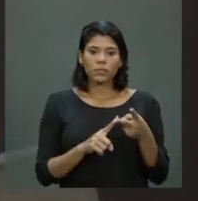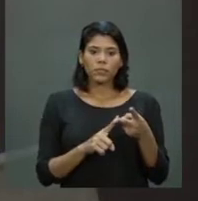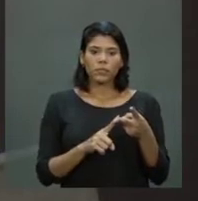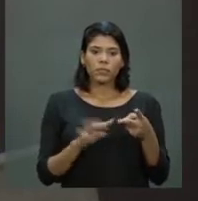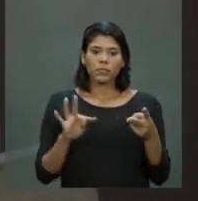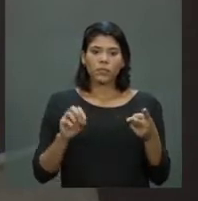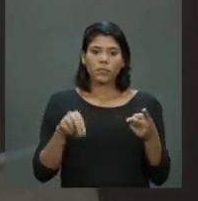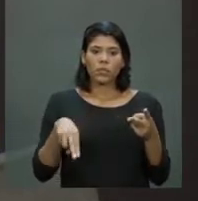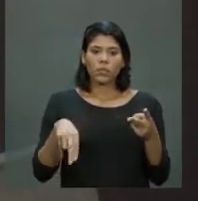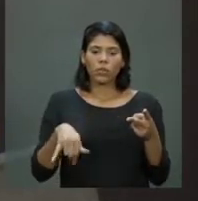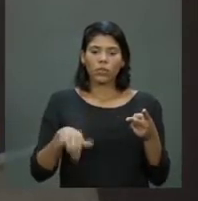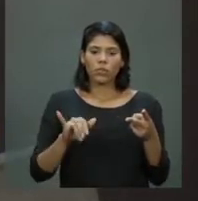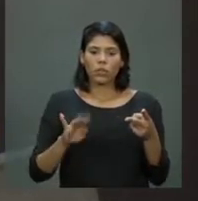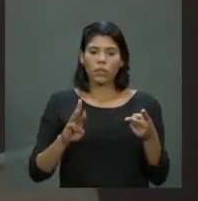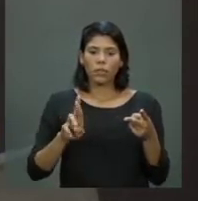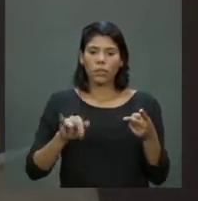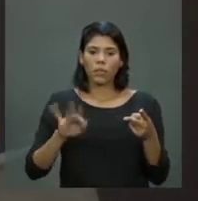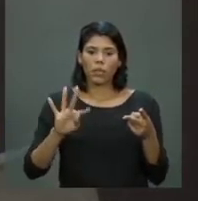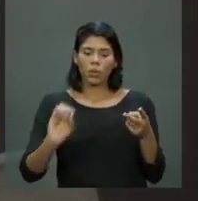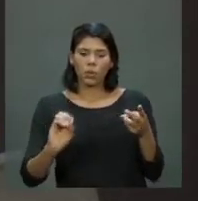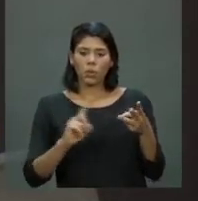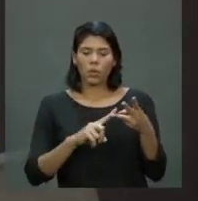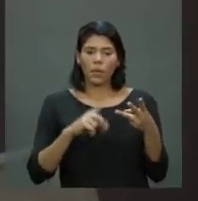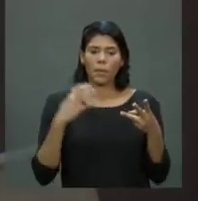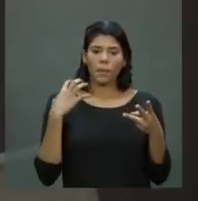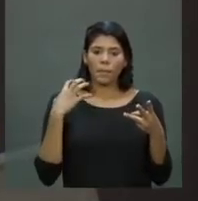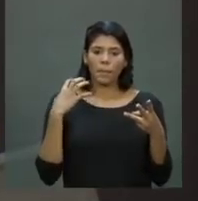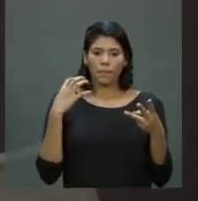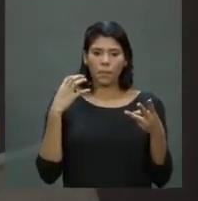Tony Brito, deputada Patrícia Aguiar.